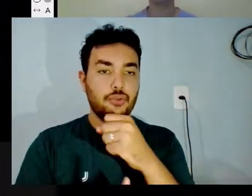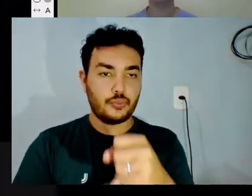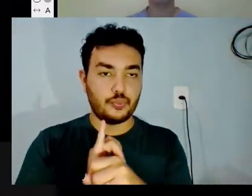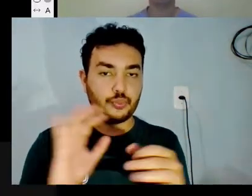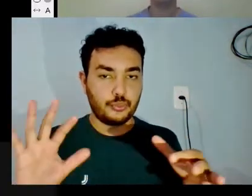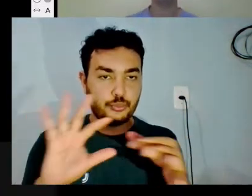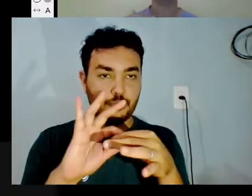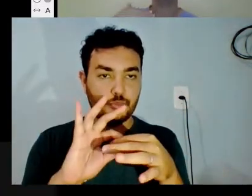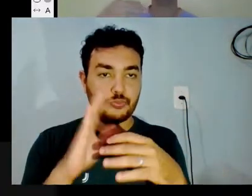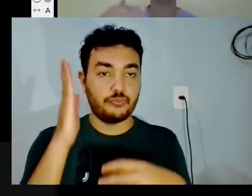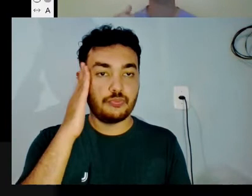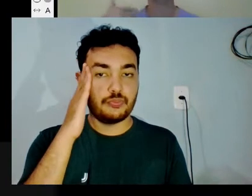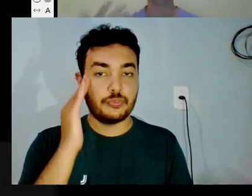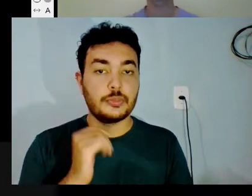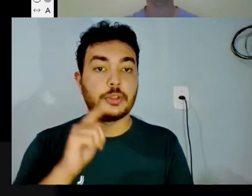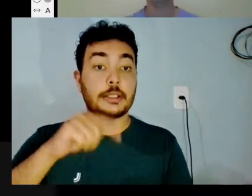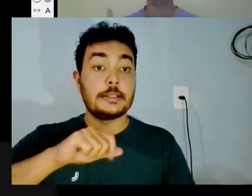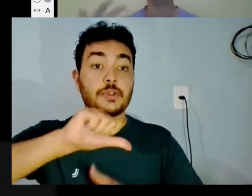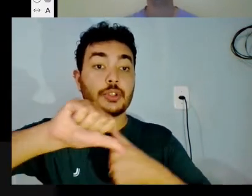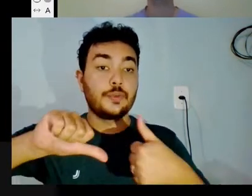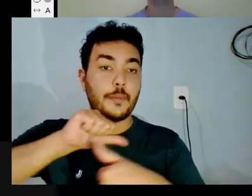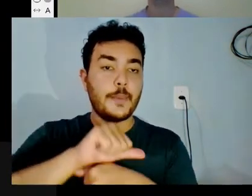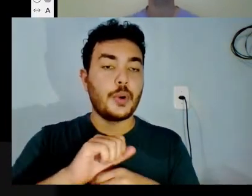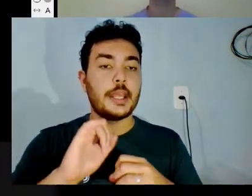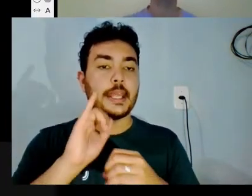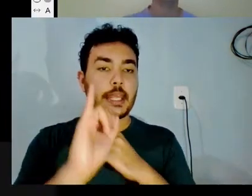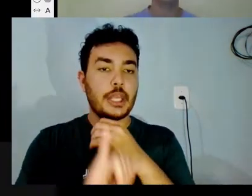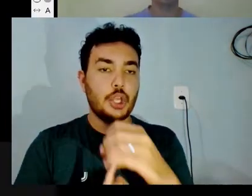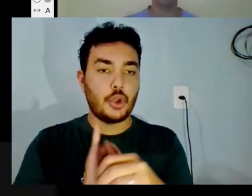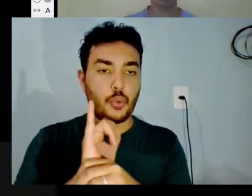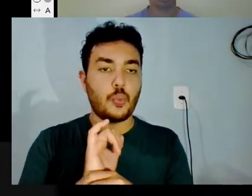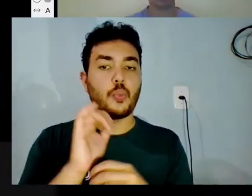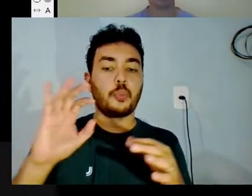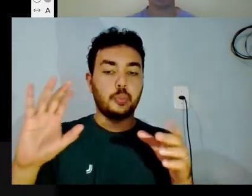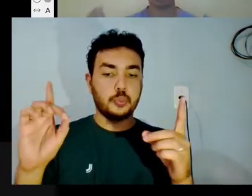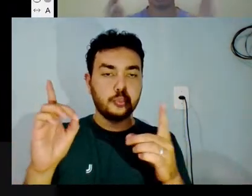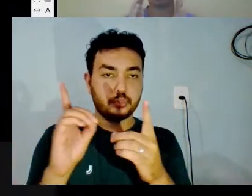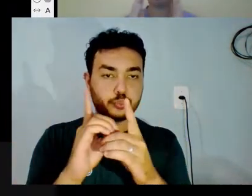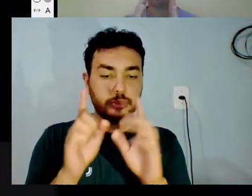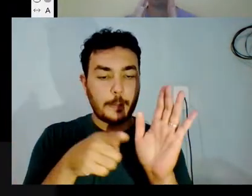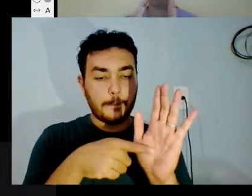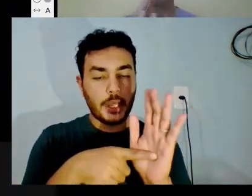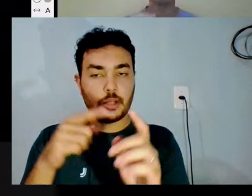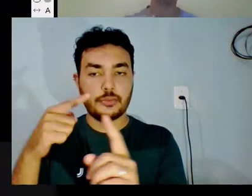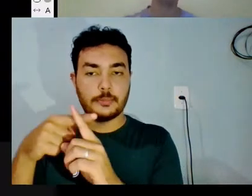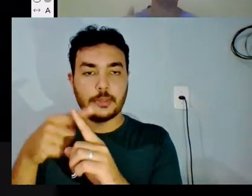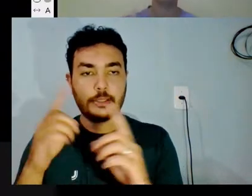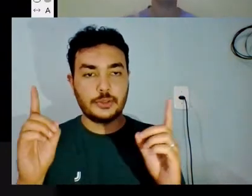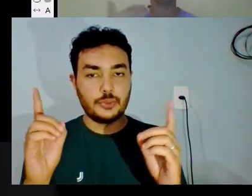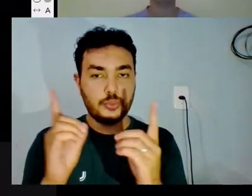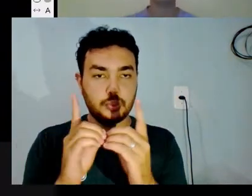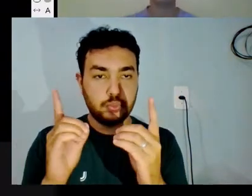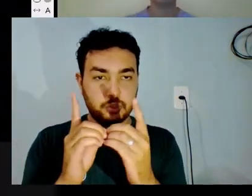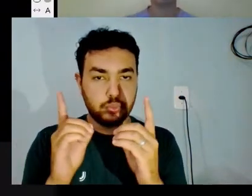ligação iônica. Então, se transformou em íons, e esses íons são atraídos por suas cargas opostas. Então, eles estão próximos do espaço devido